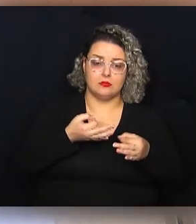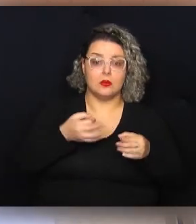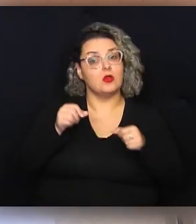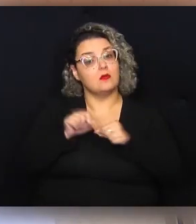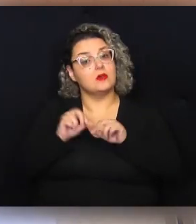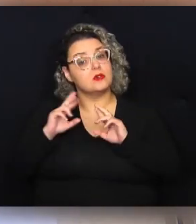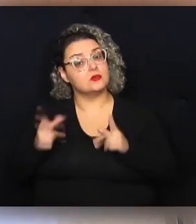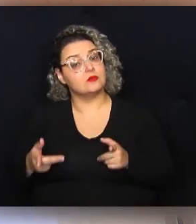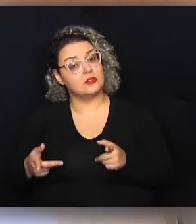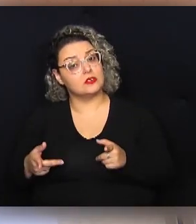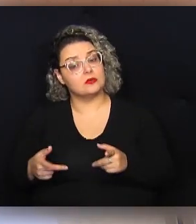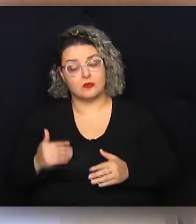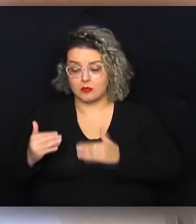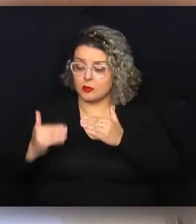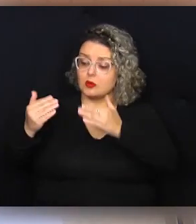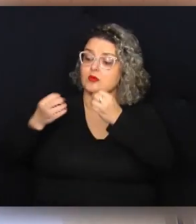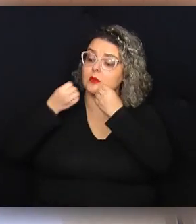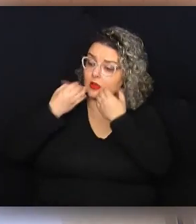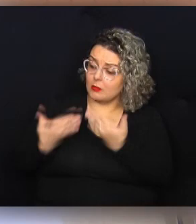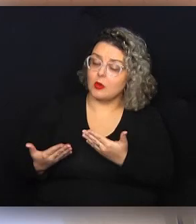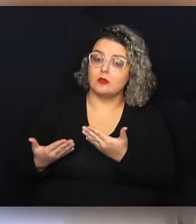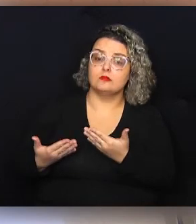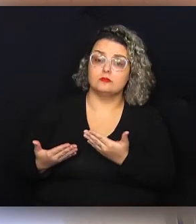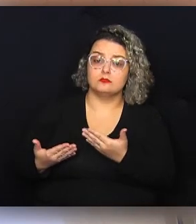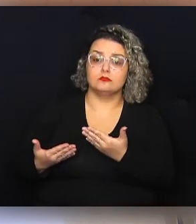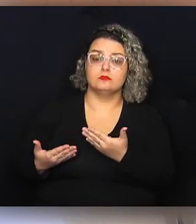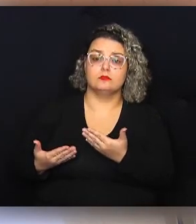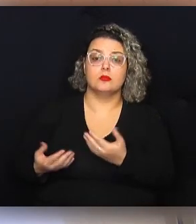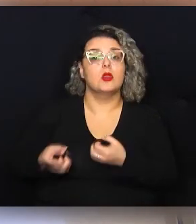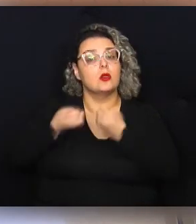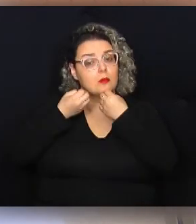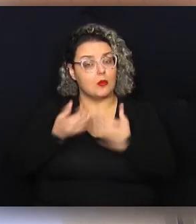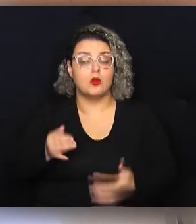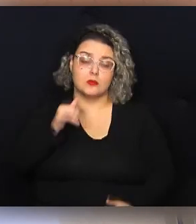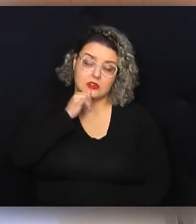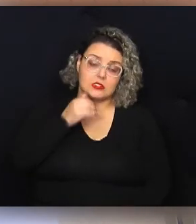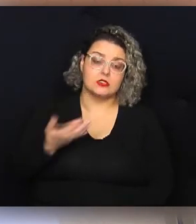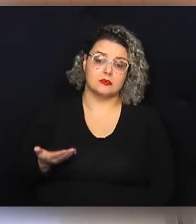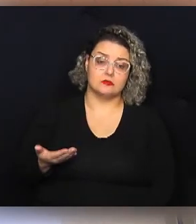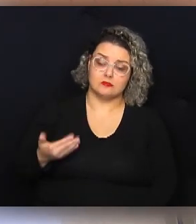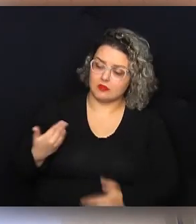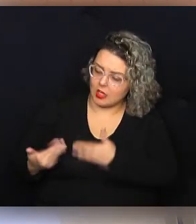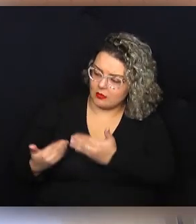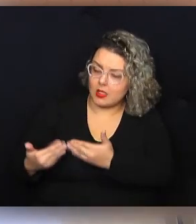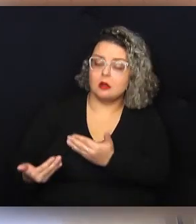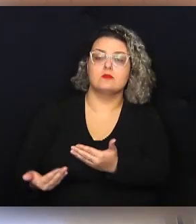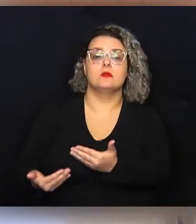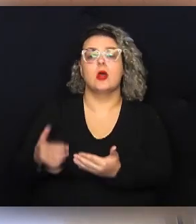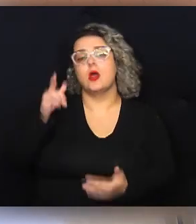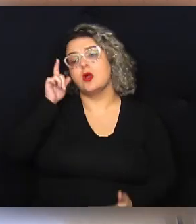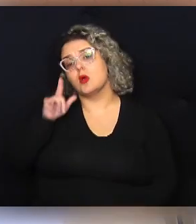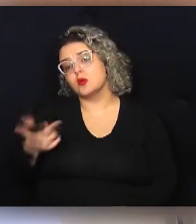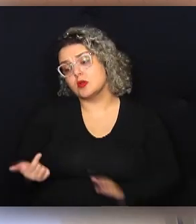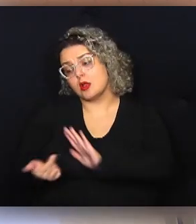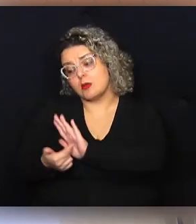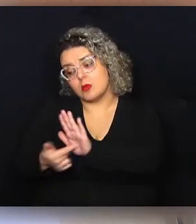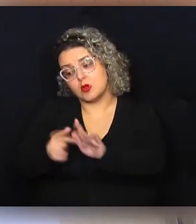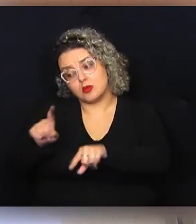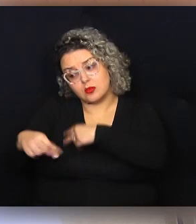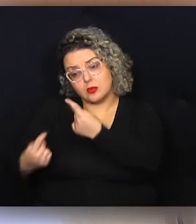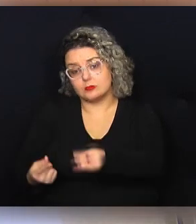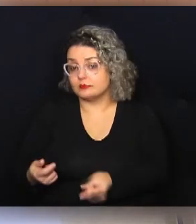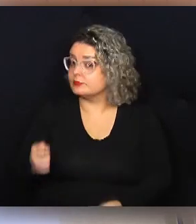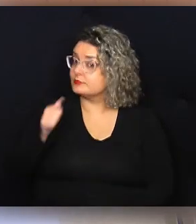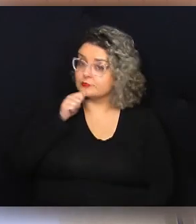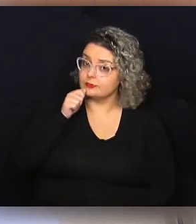vamos fazer o seguinte vamos construir aquilo que é bom e você trazendo bons exemplos a baila você consegue mostrar